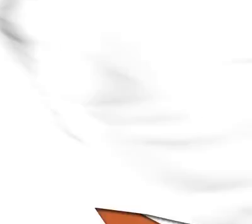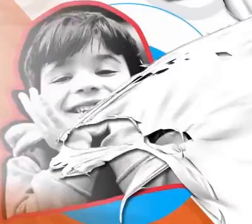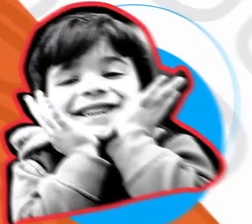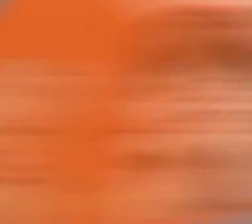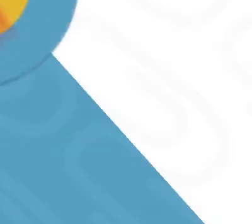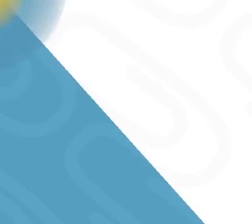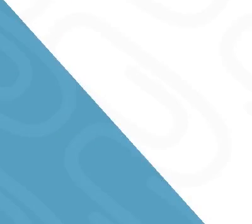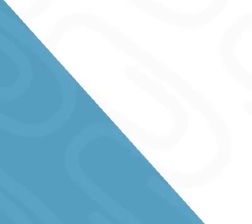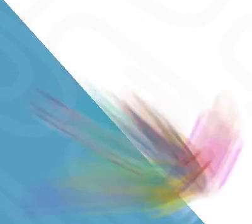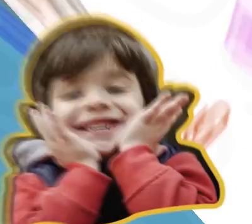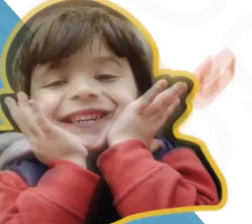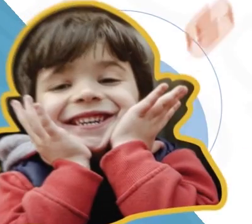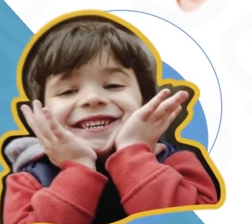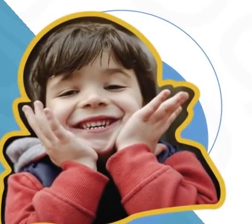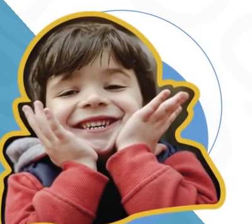E aí